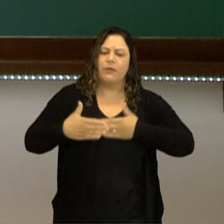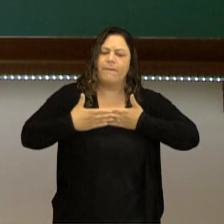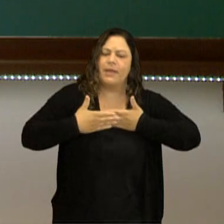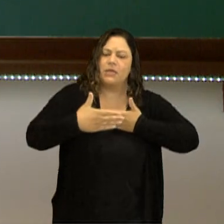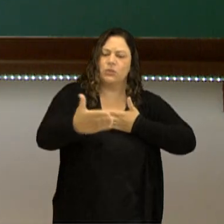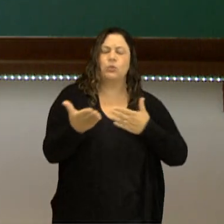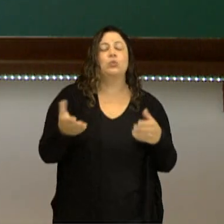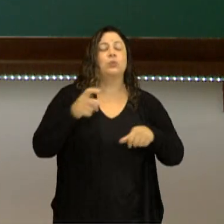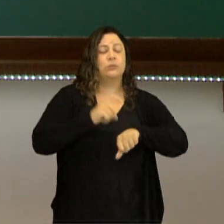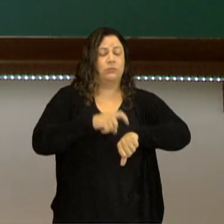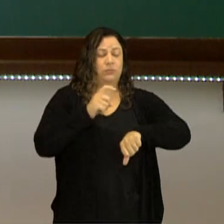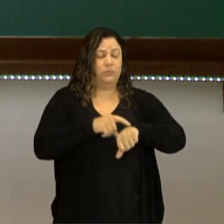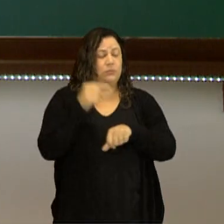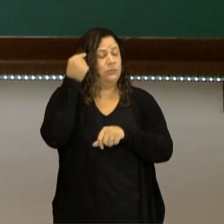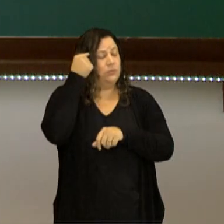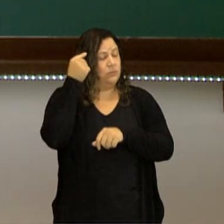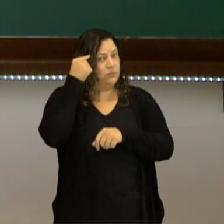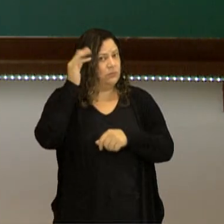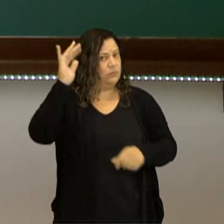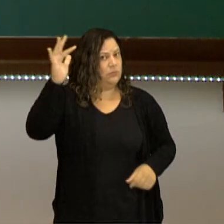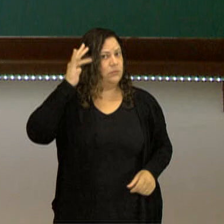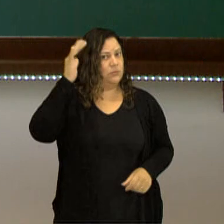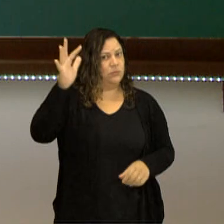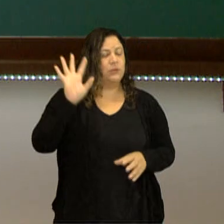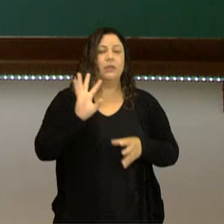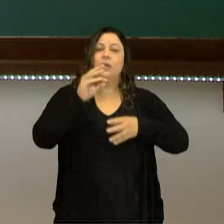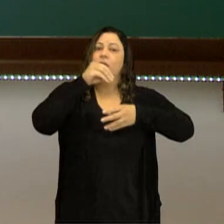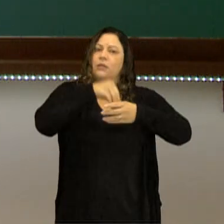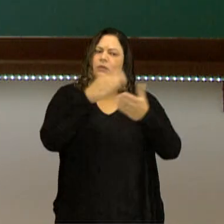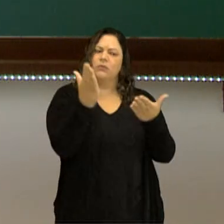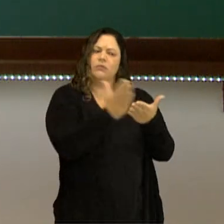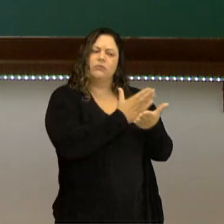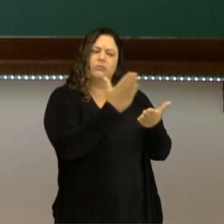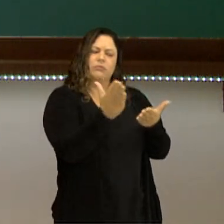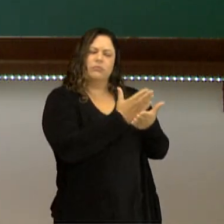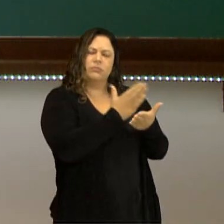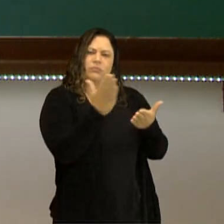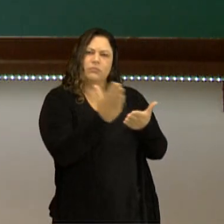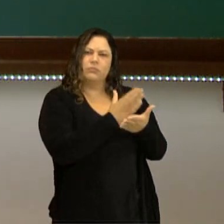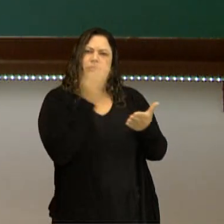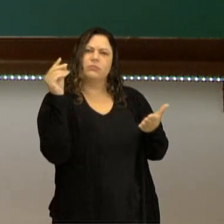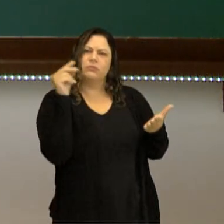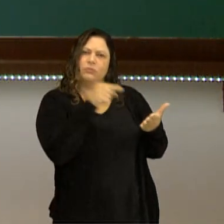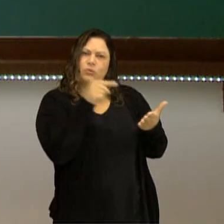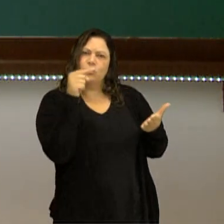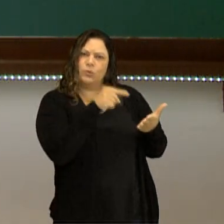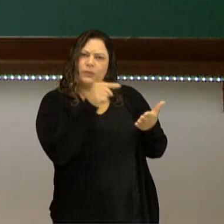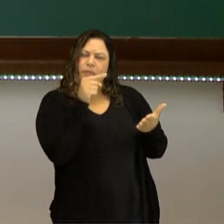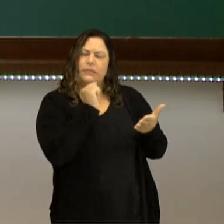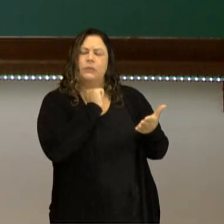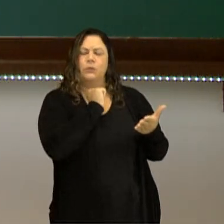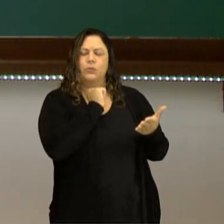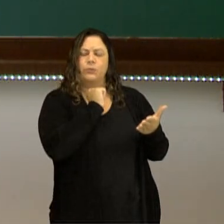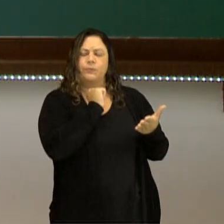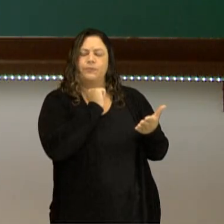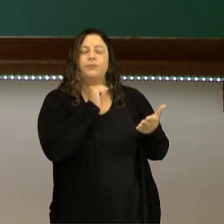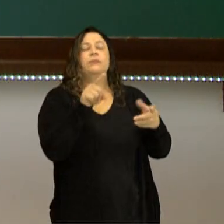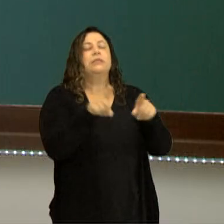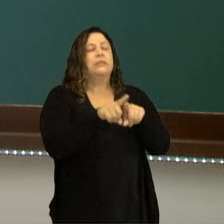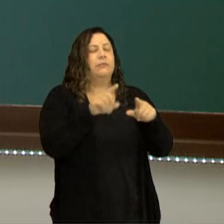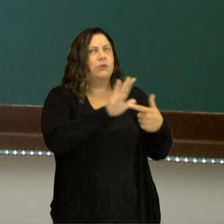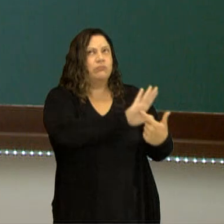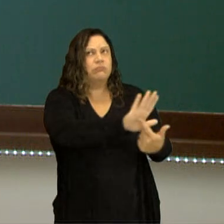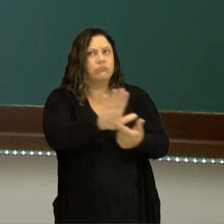tem que pensar, as teorias, elas estão dentro dos livros. E dentro dos livros, elas vão acabar nos pondo